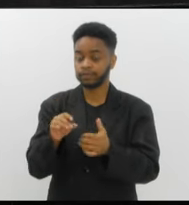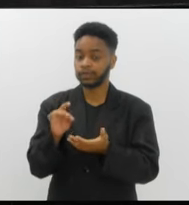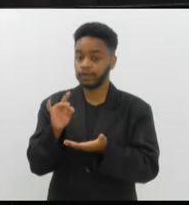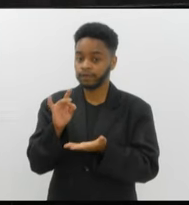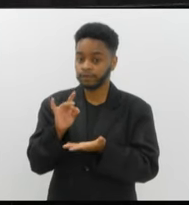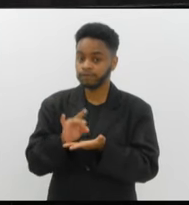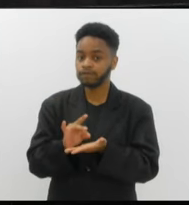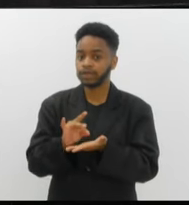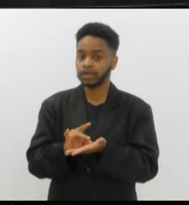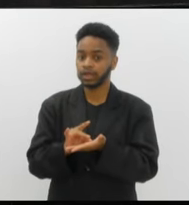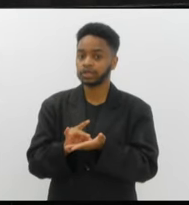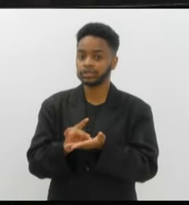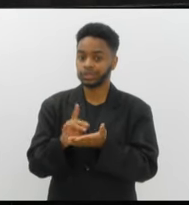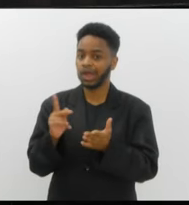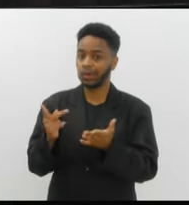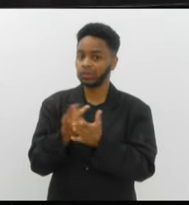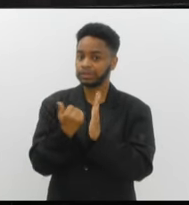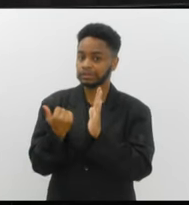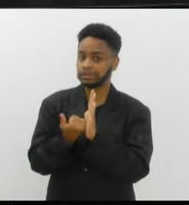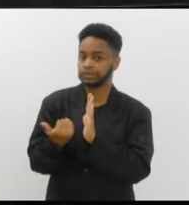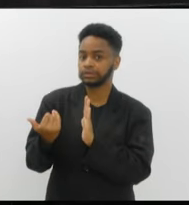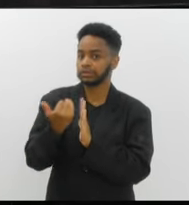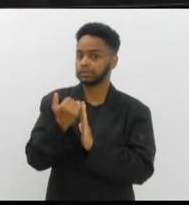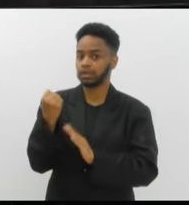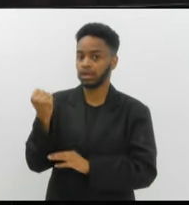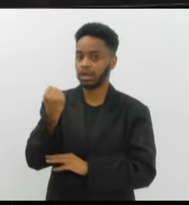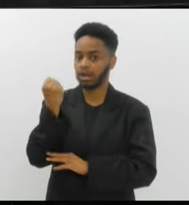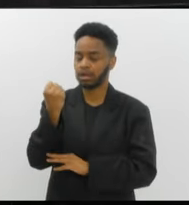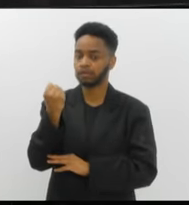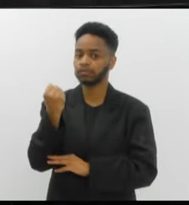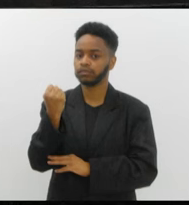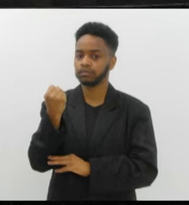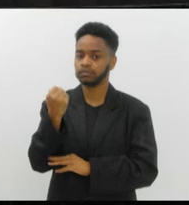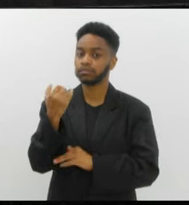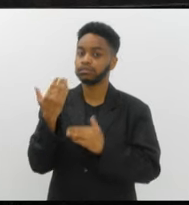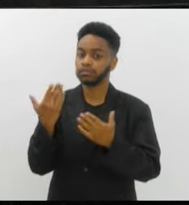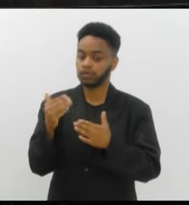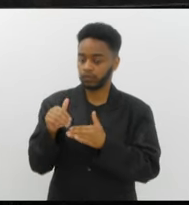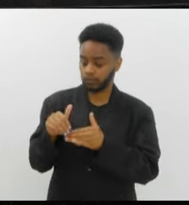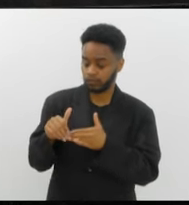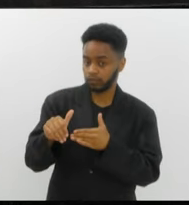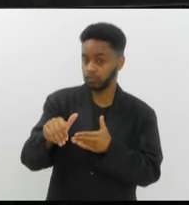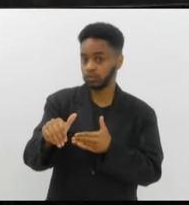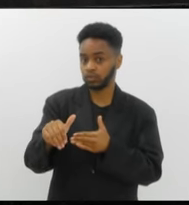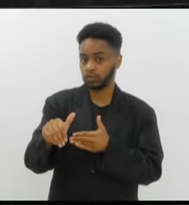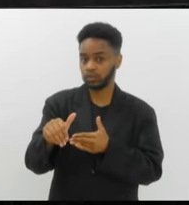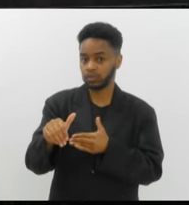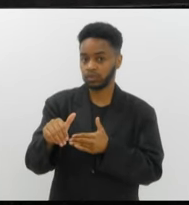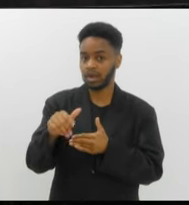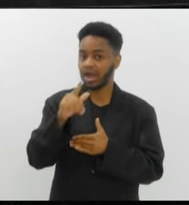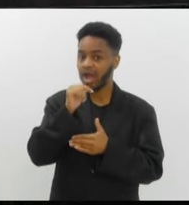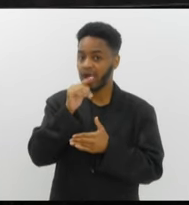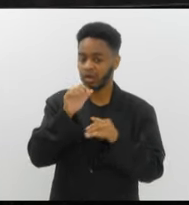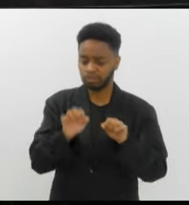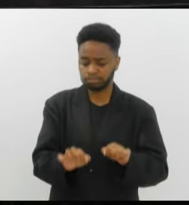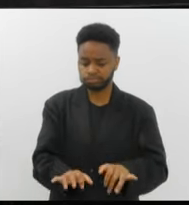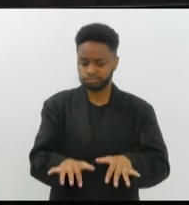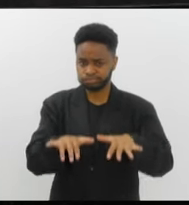profundamente intensas e serão tão intensas pelo volume de água